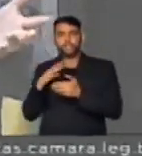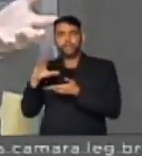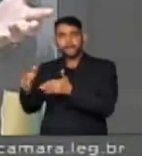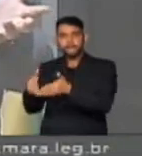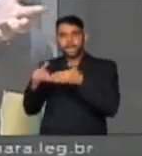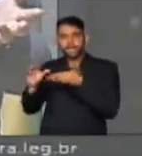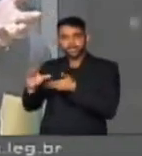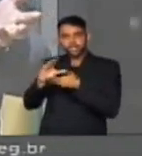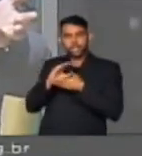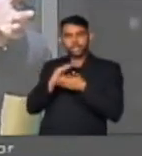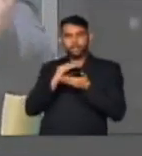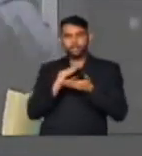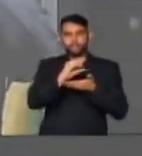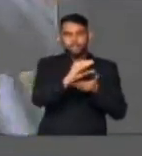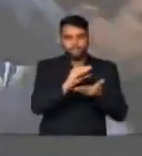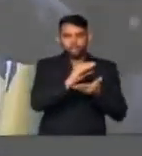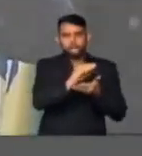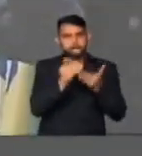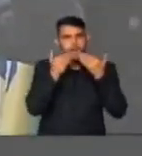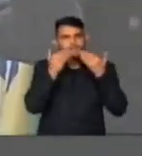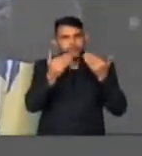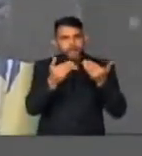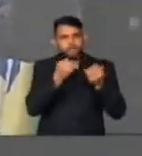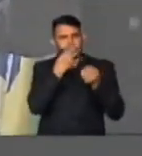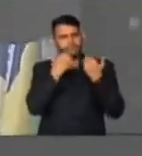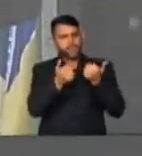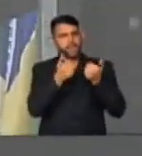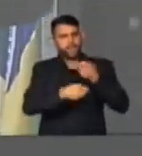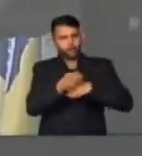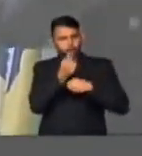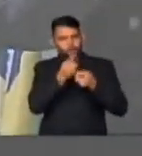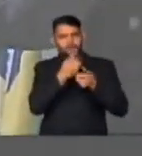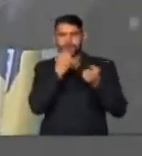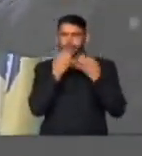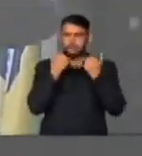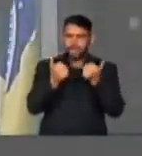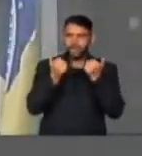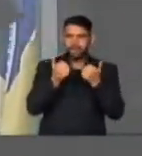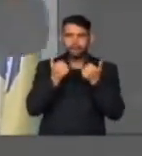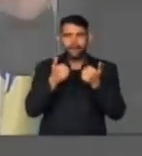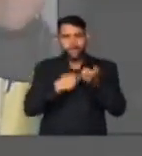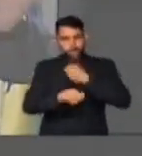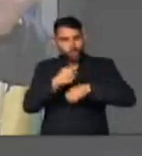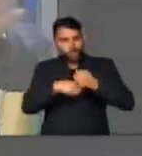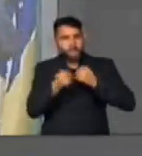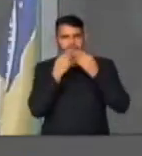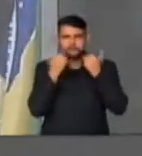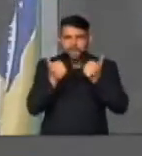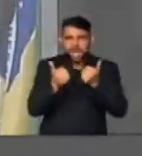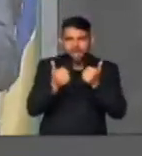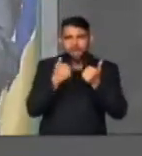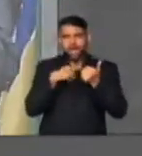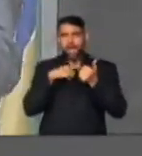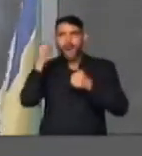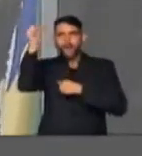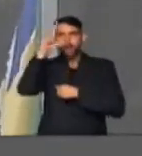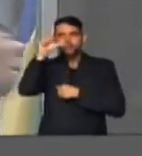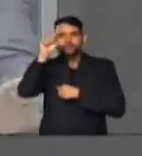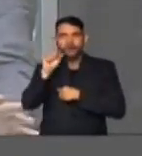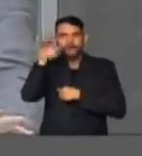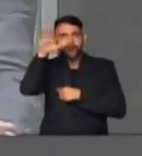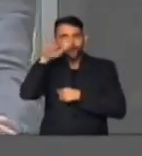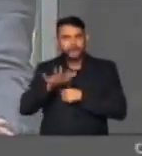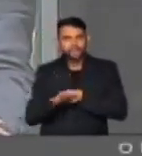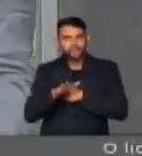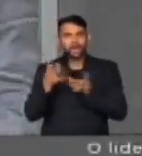para passar para a opinião pública de que estava tudo bem, obrigado. O país estava bem, a economia vai bem, a luz vai baixar, tudo